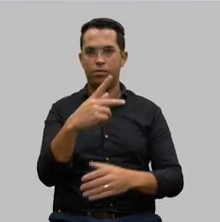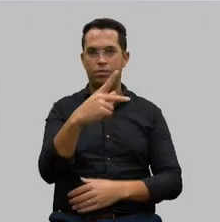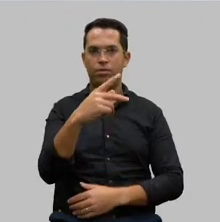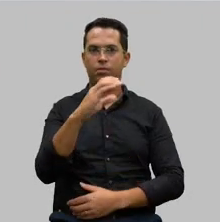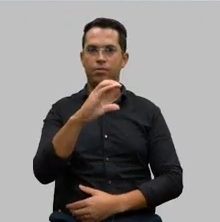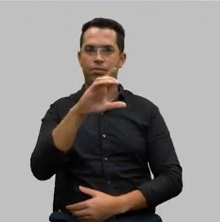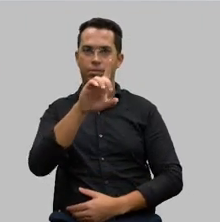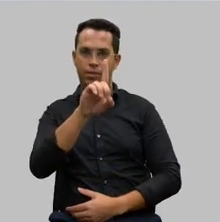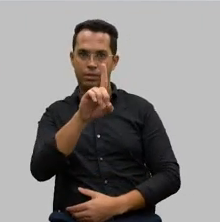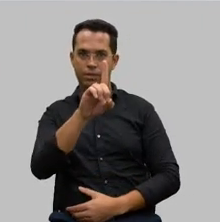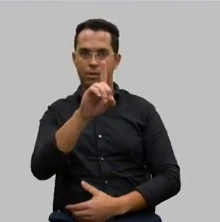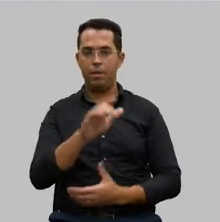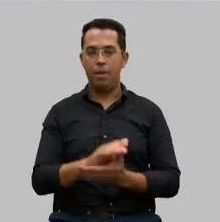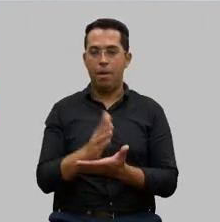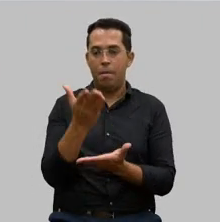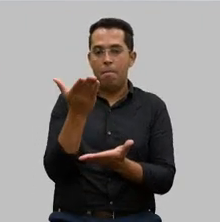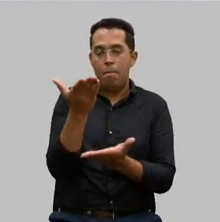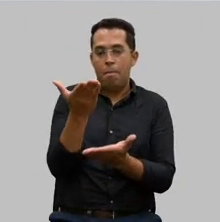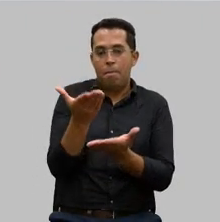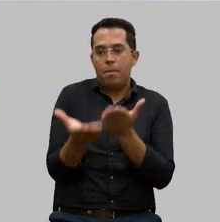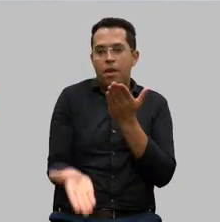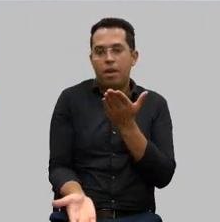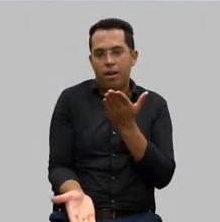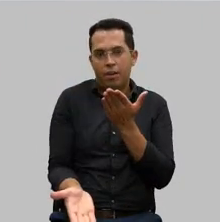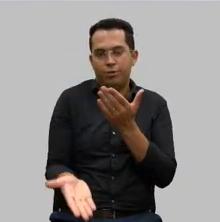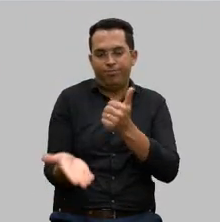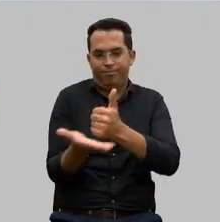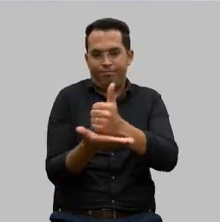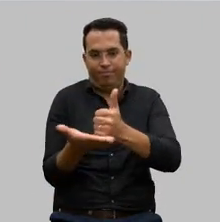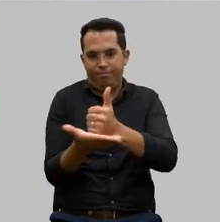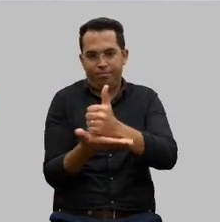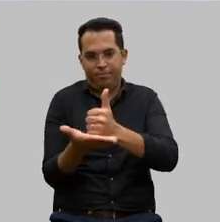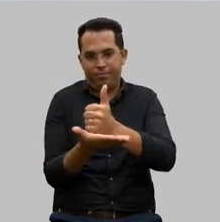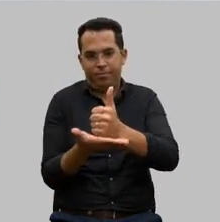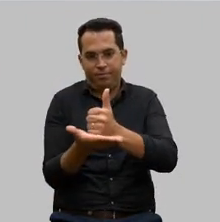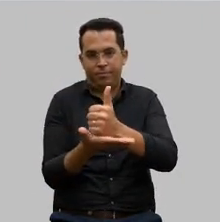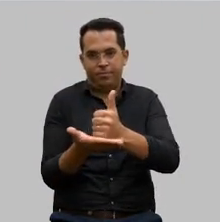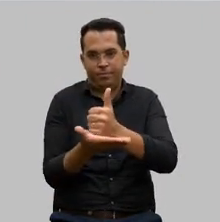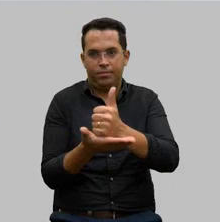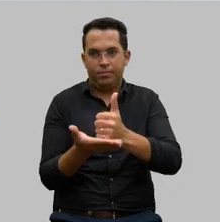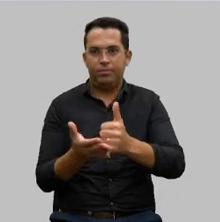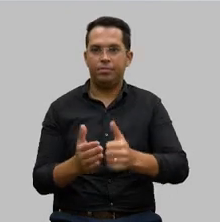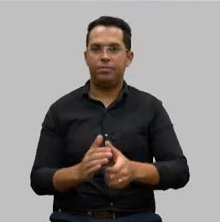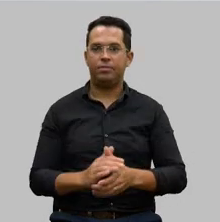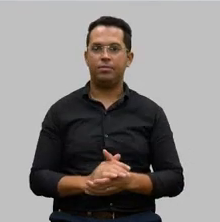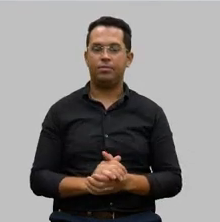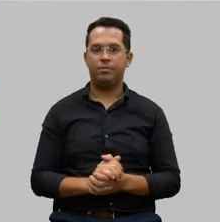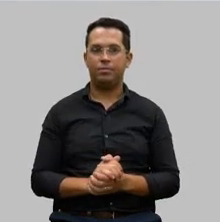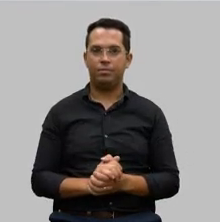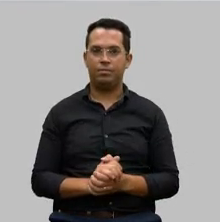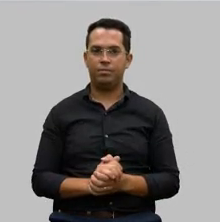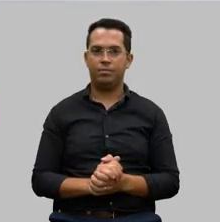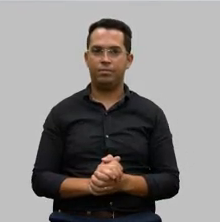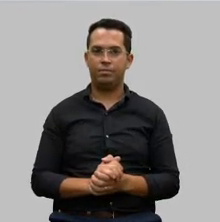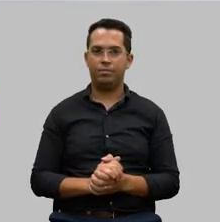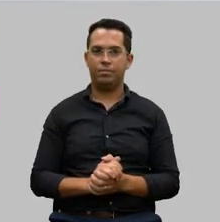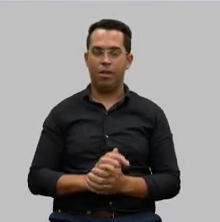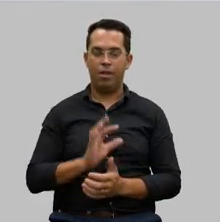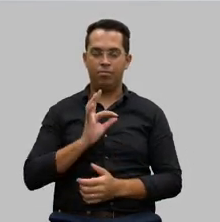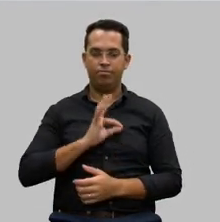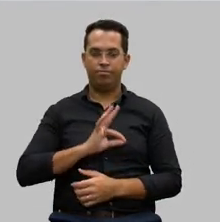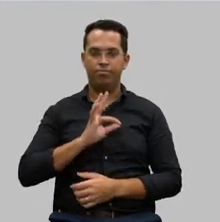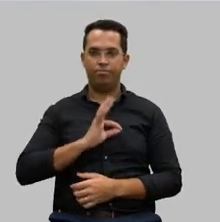uma pequena eh diferença da própria renda e ela cai porque